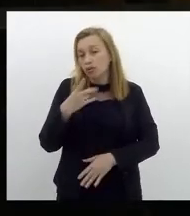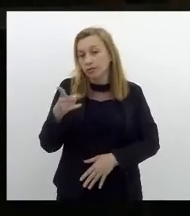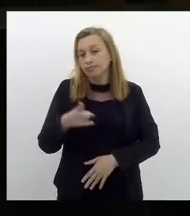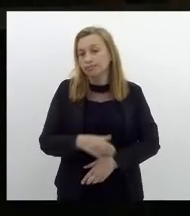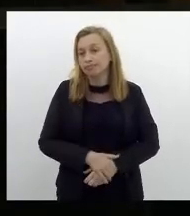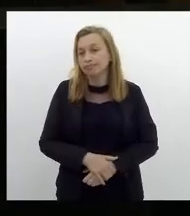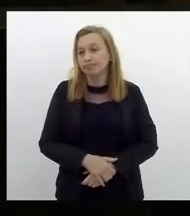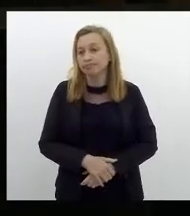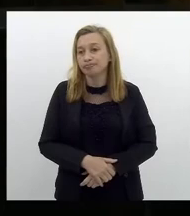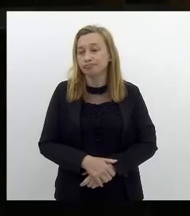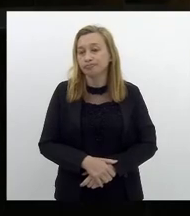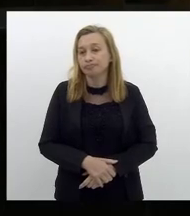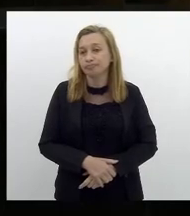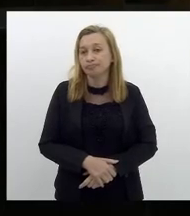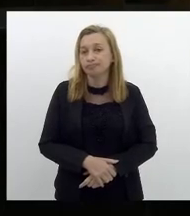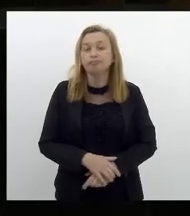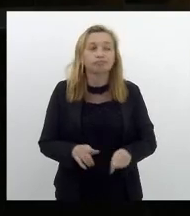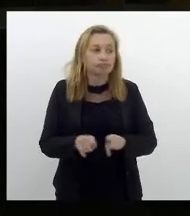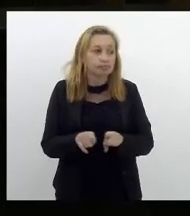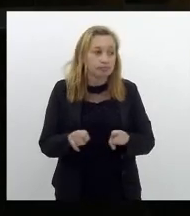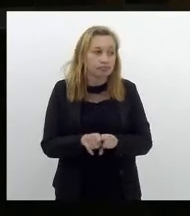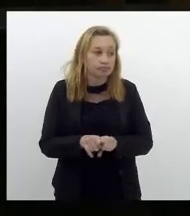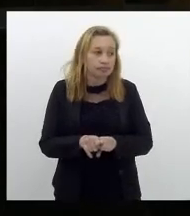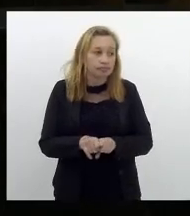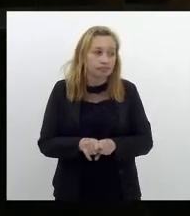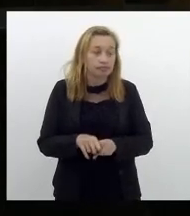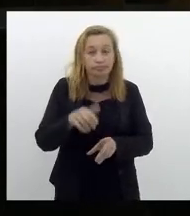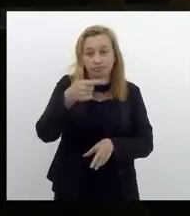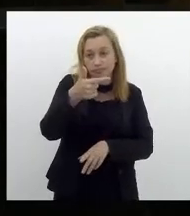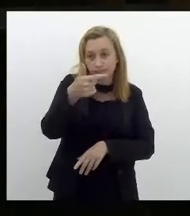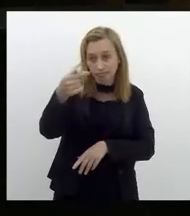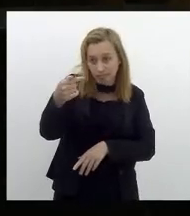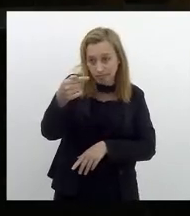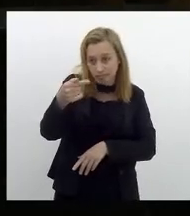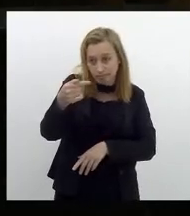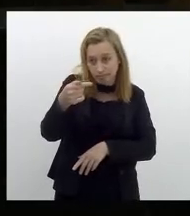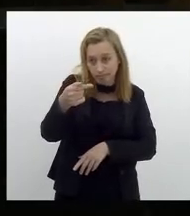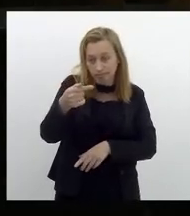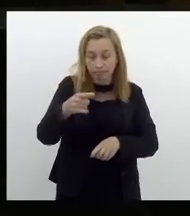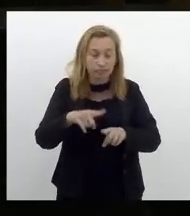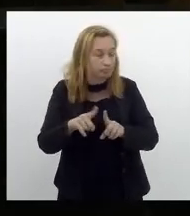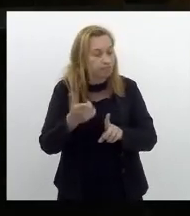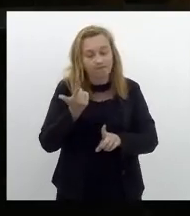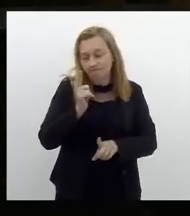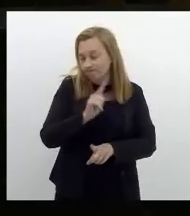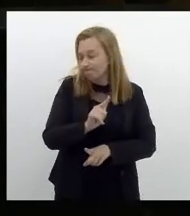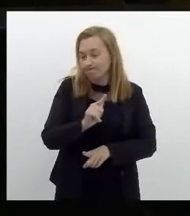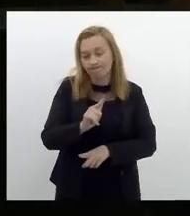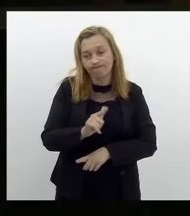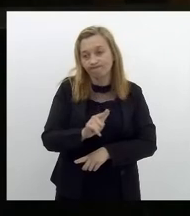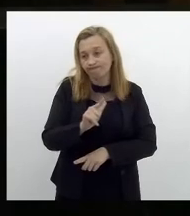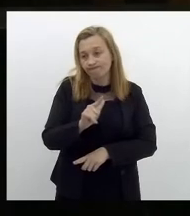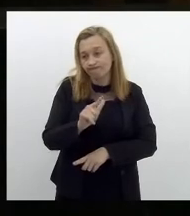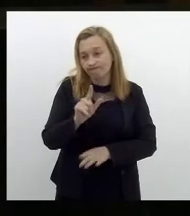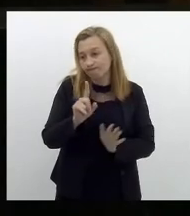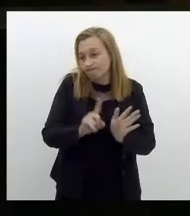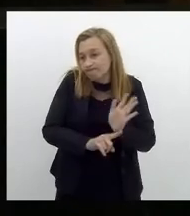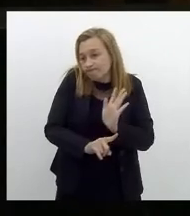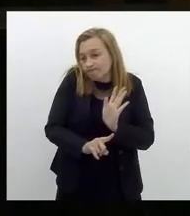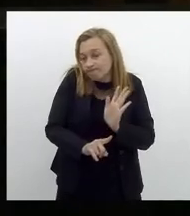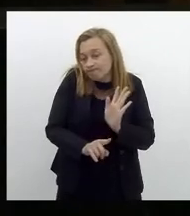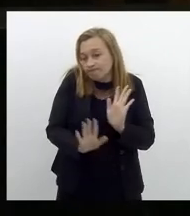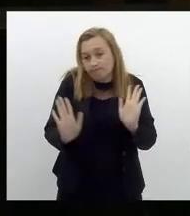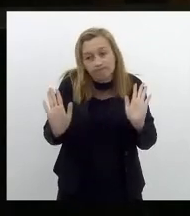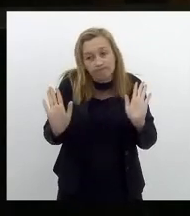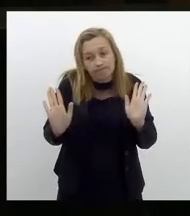preceito. Lutamos, inclusive, para que fosse 17, mas não conseguimos chegar